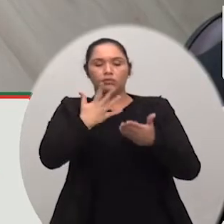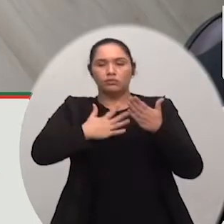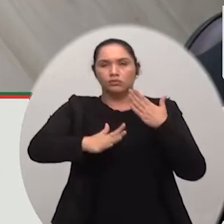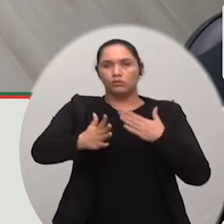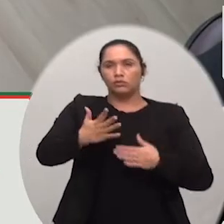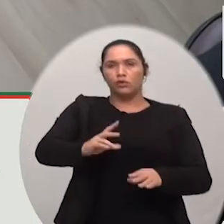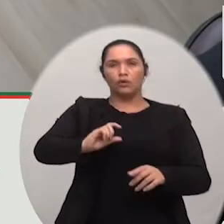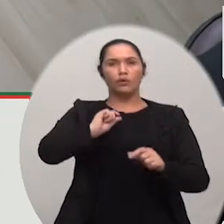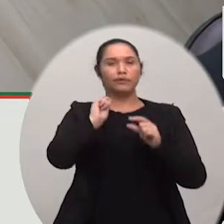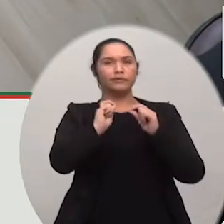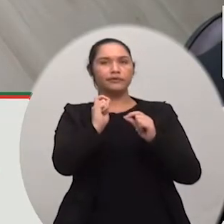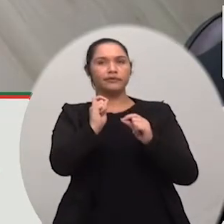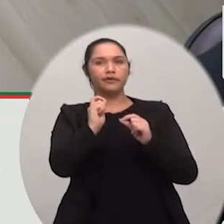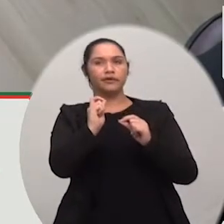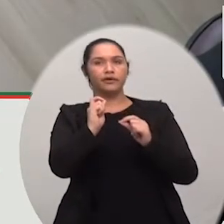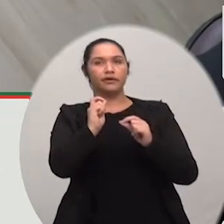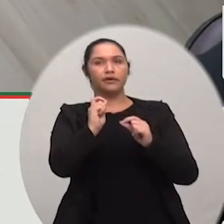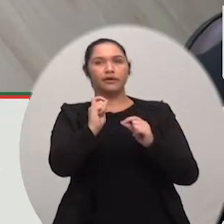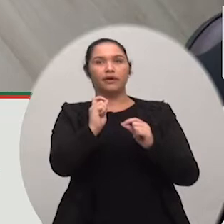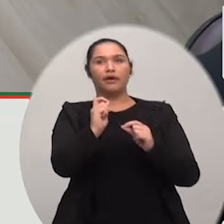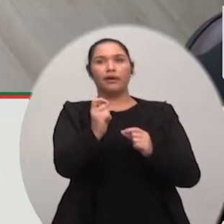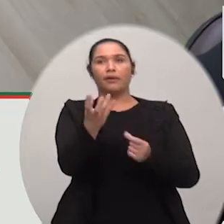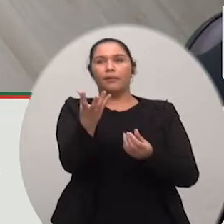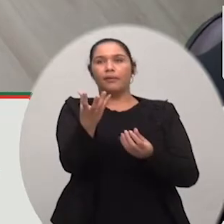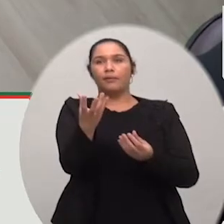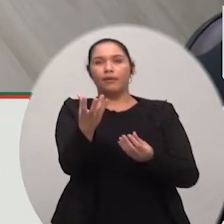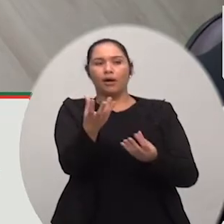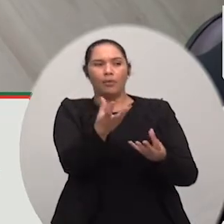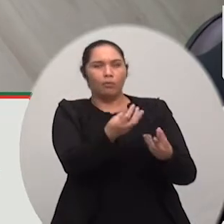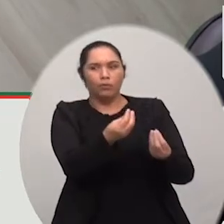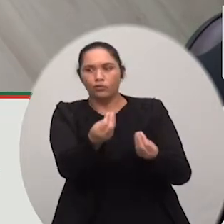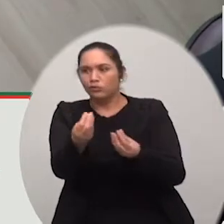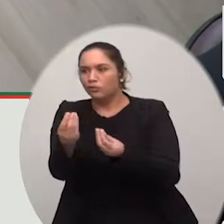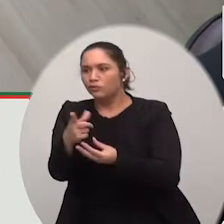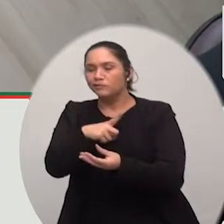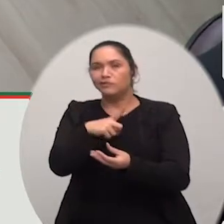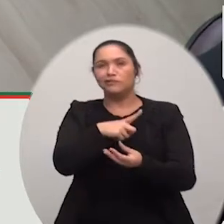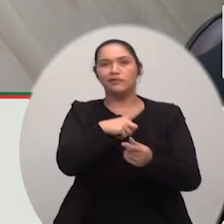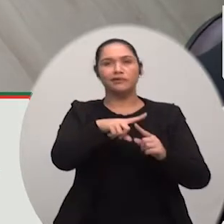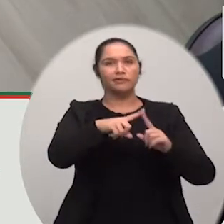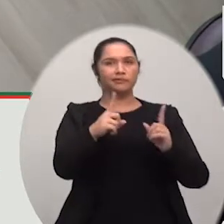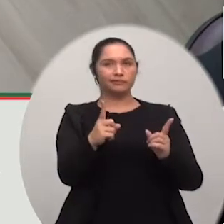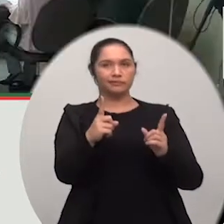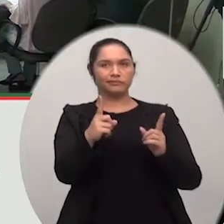casa farta de carnes com contendas.